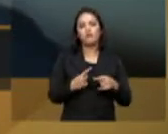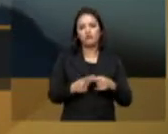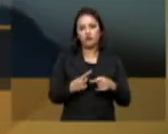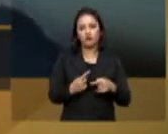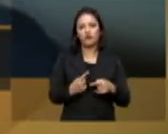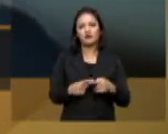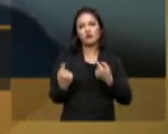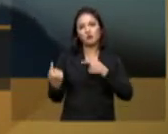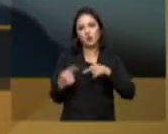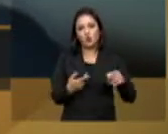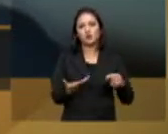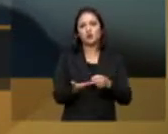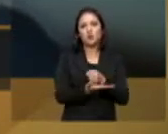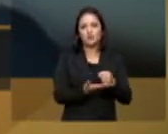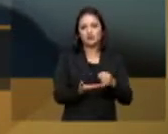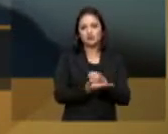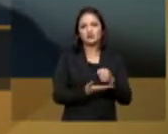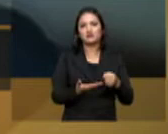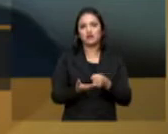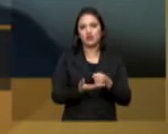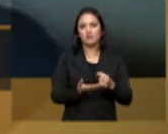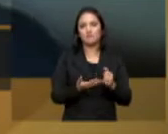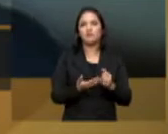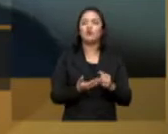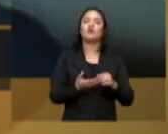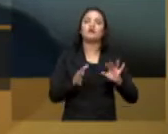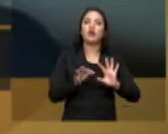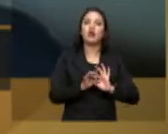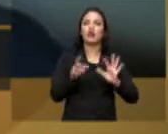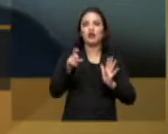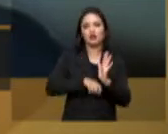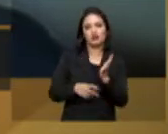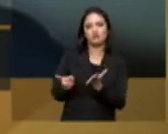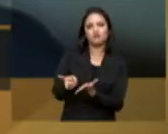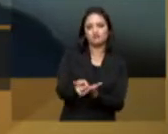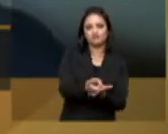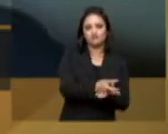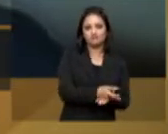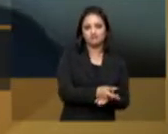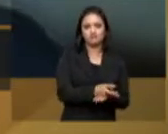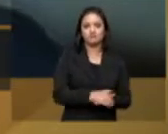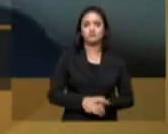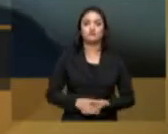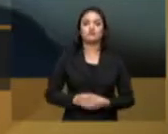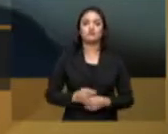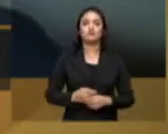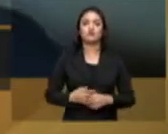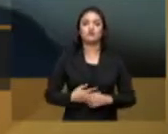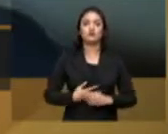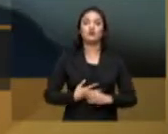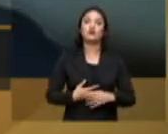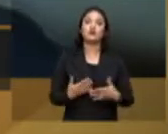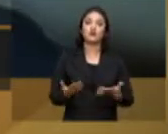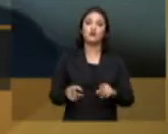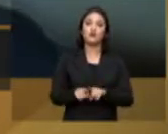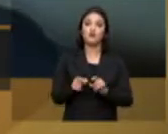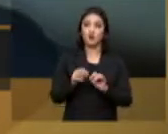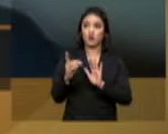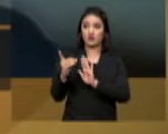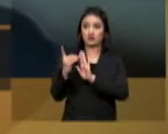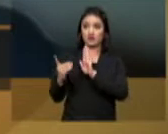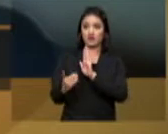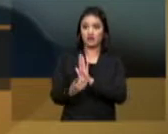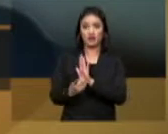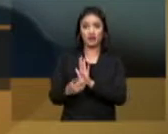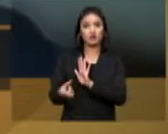da legalidade tributária. Sustenta, de outro giro, ser válido o decreto anterior, isto é,